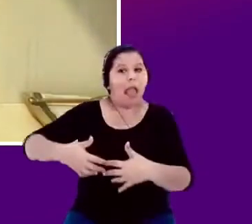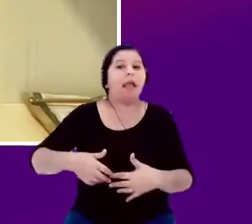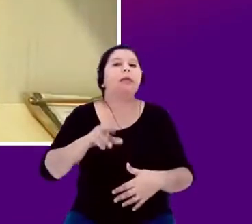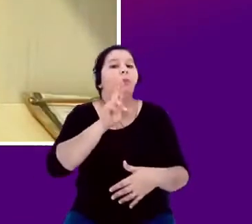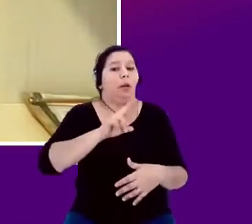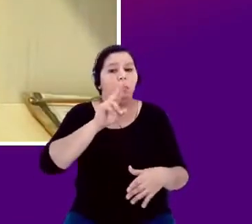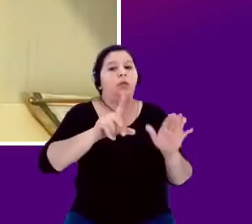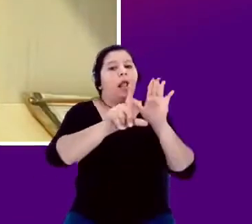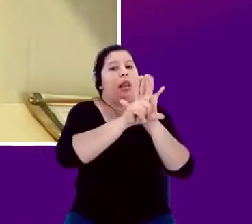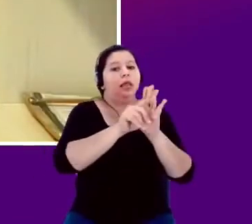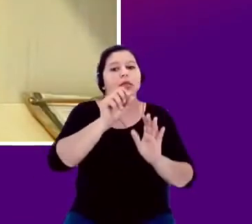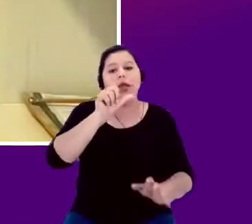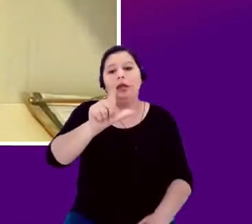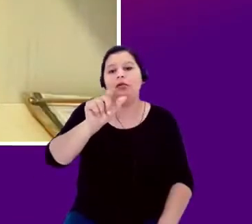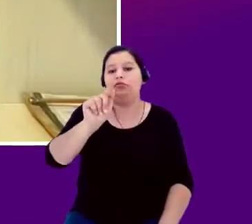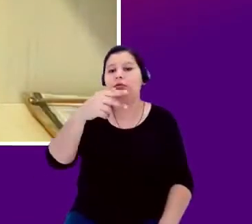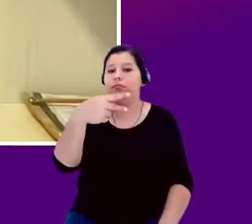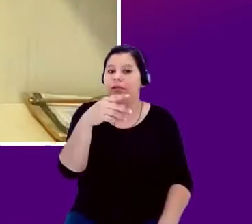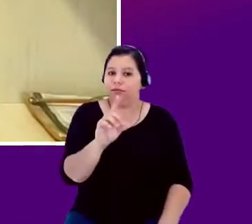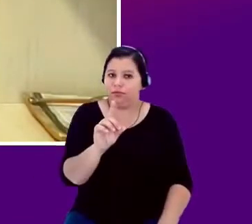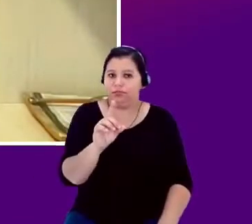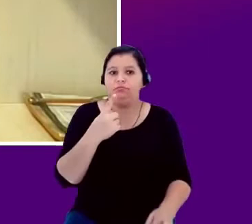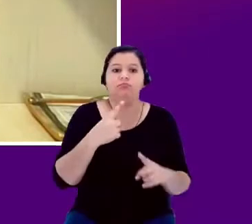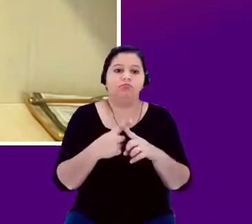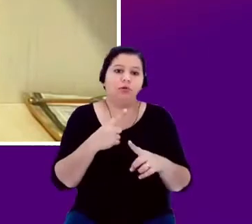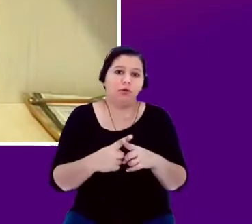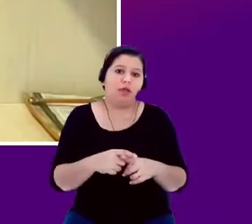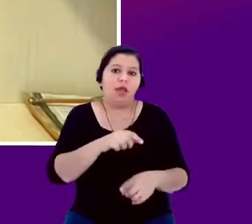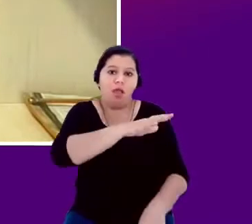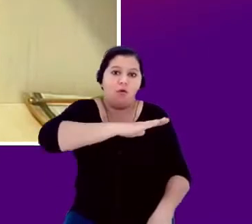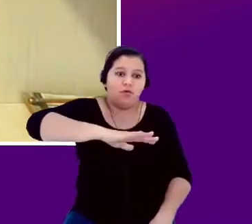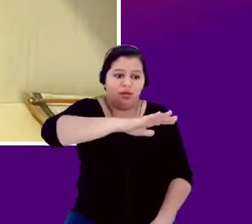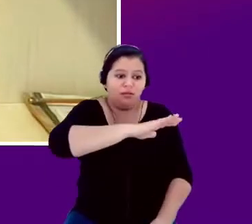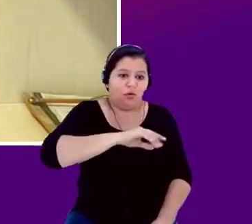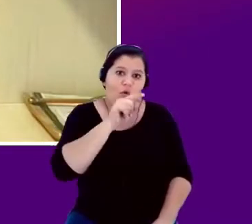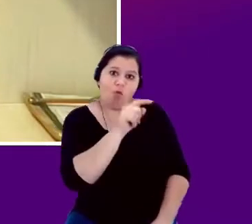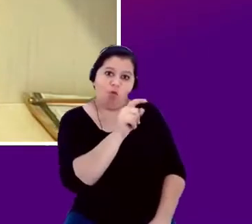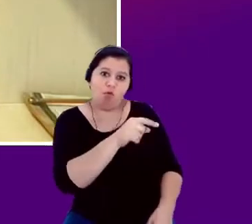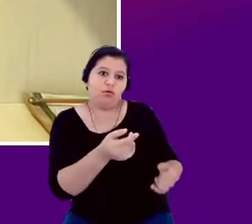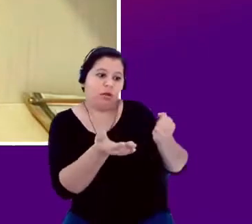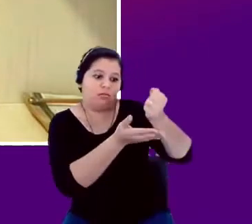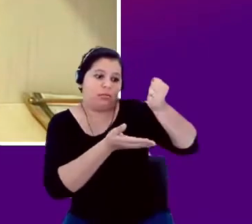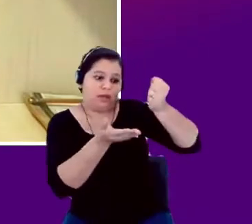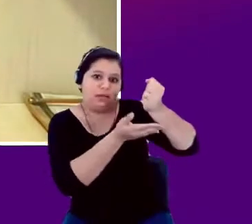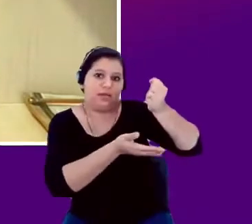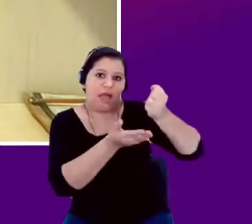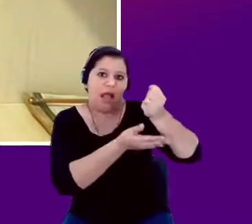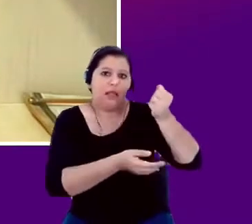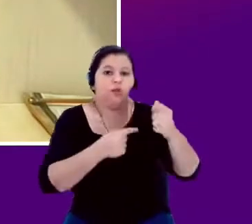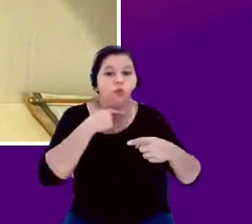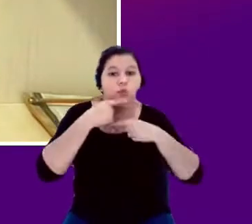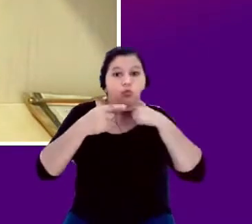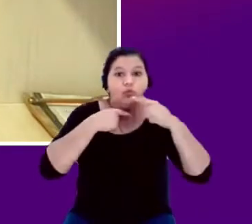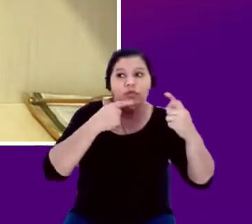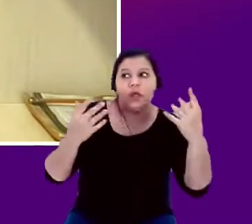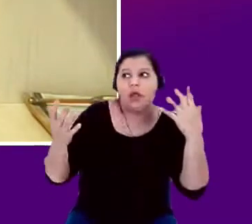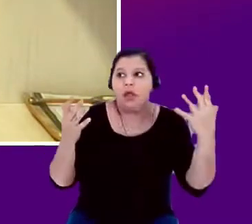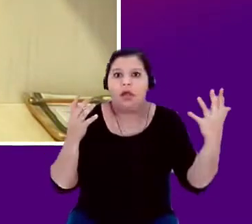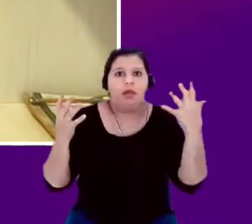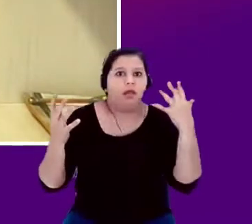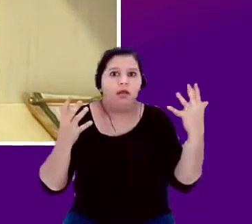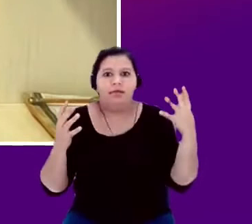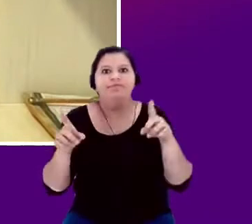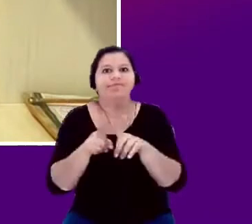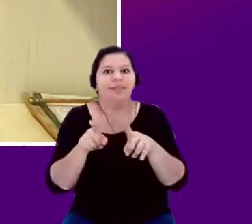LGPD, porque, como bem mencionou o superintendente Vinícius, é um setor que está baseado essencialmente nas incertezas e, consequentemente,